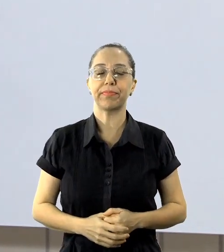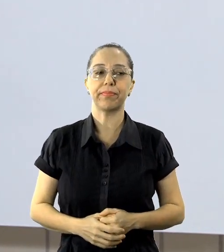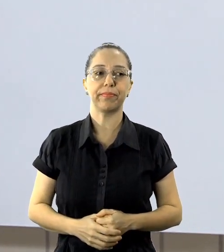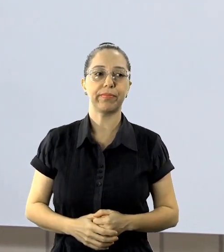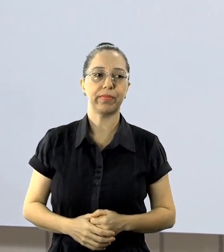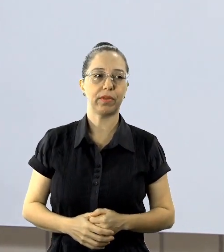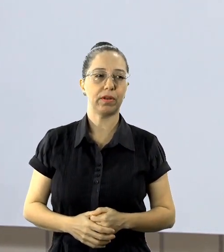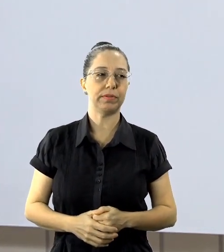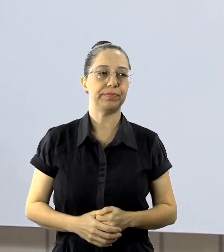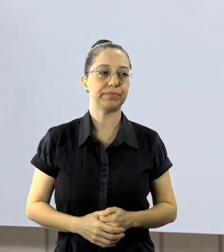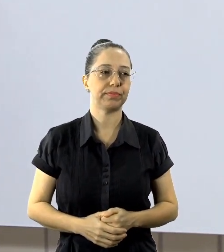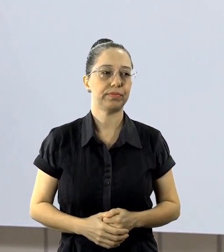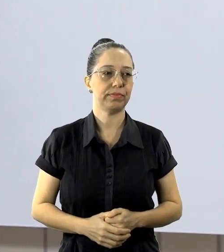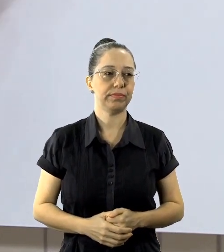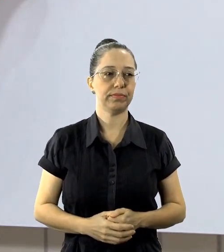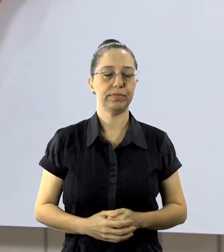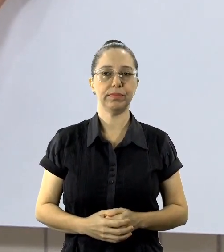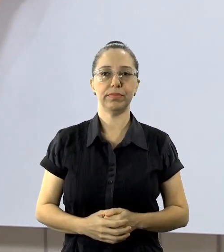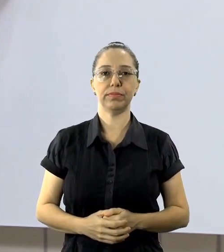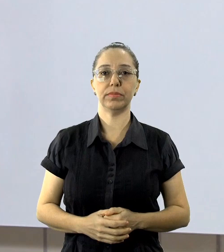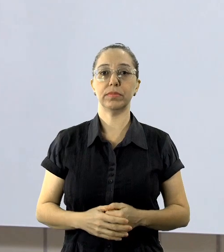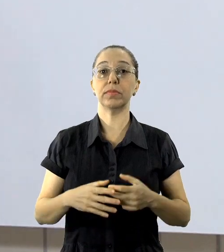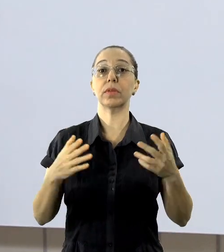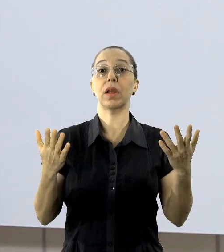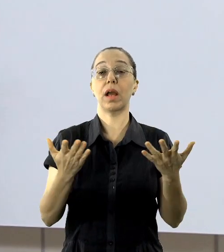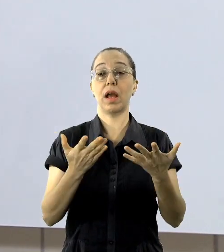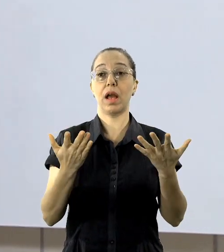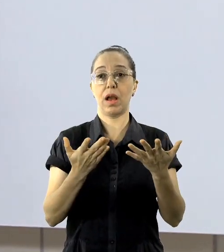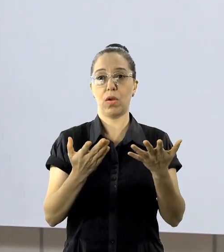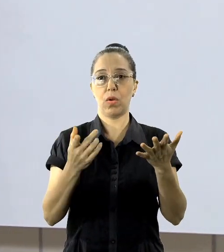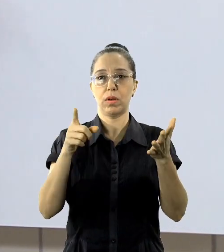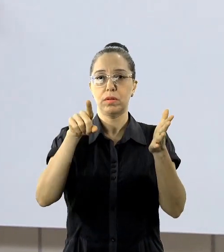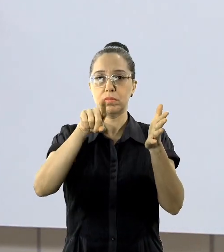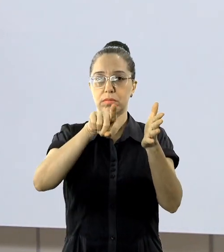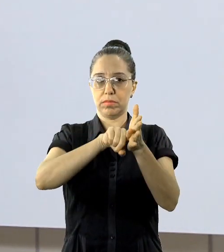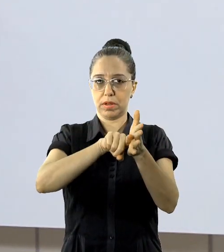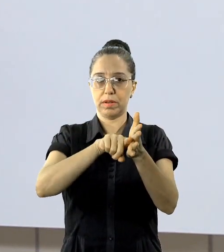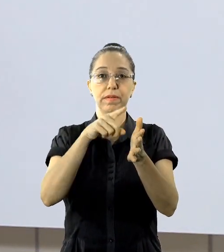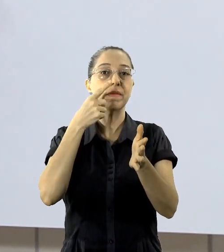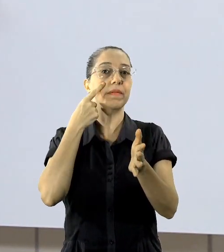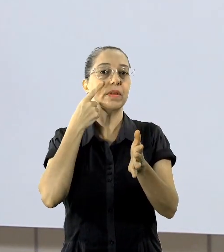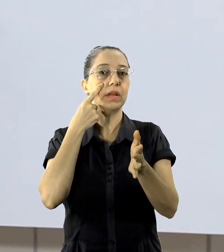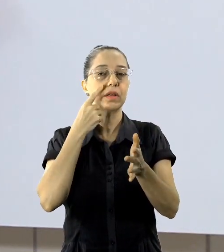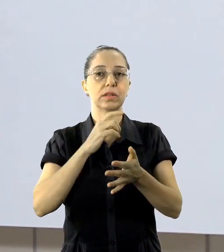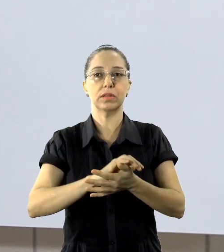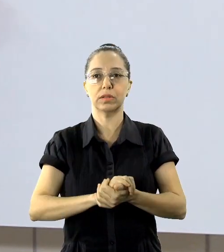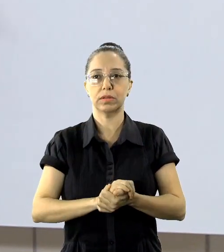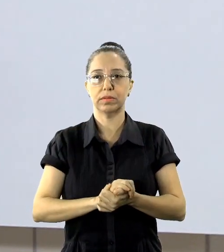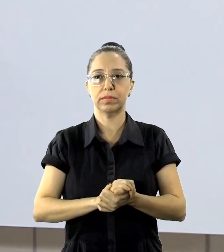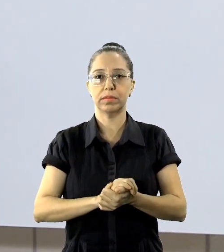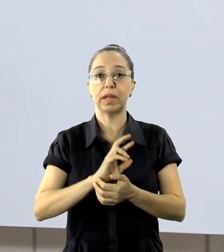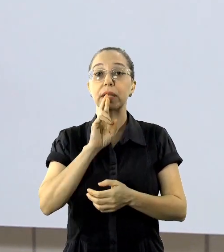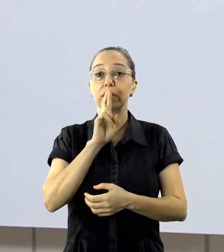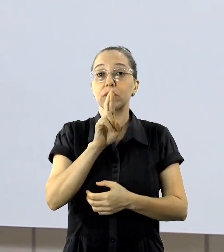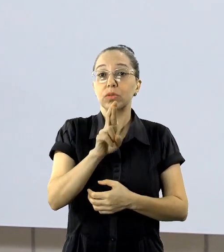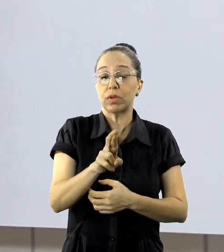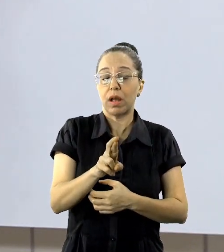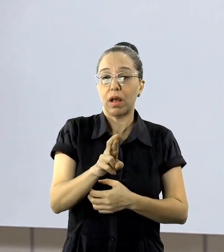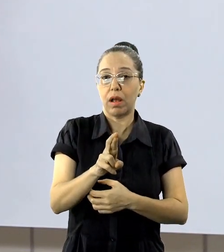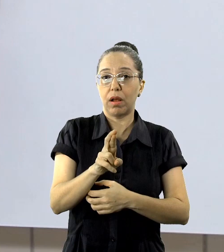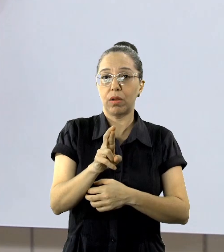1, 7. Agora, na subtração, nós temos, olha só, observa comigo. O resultado da